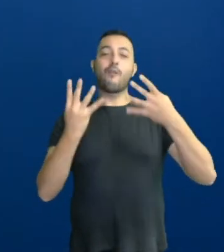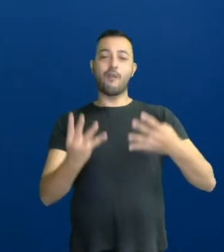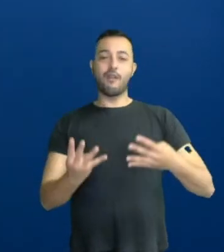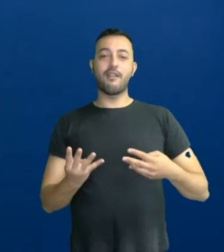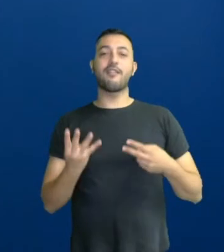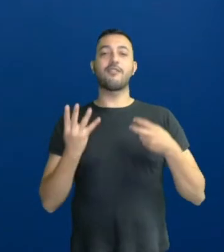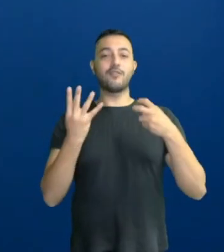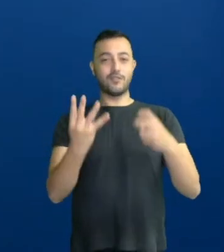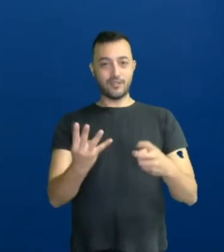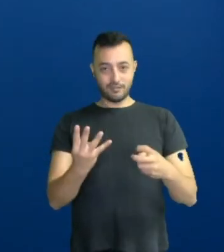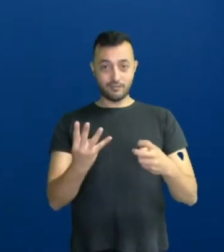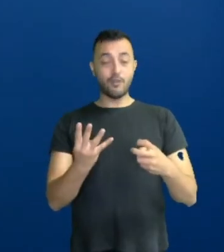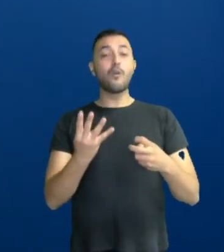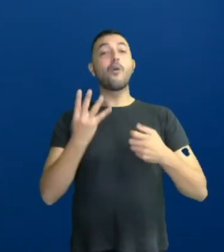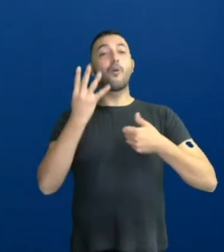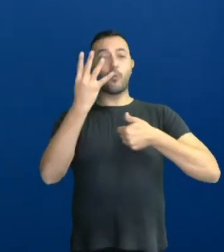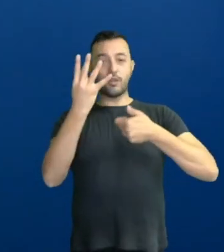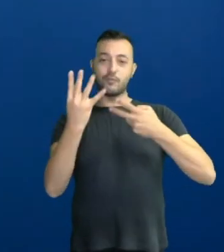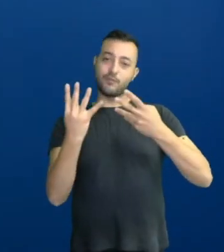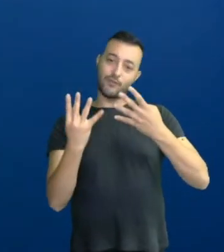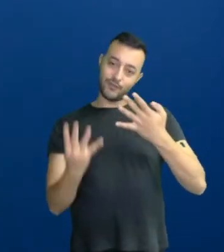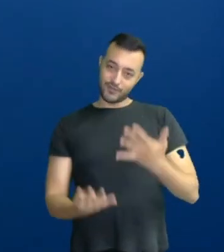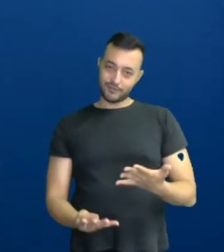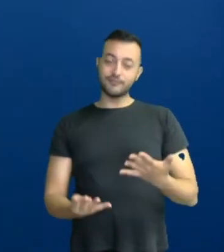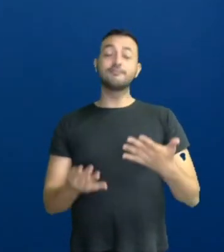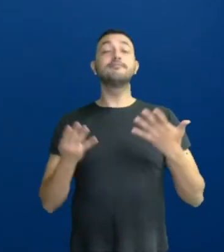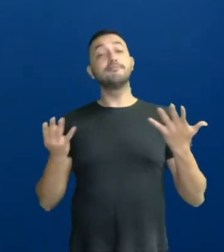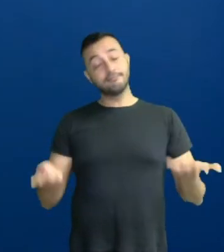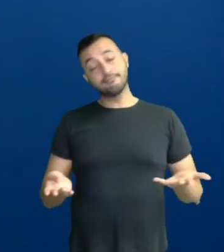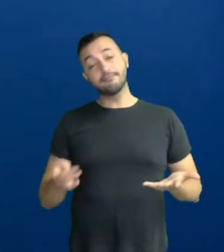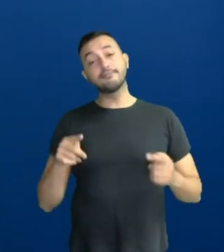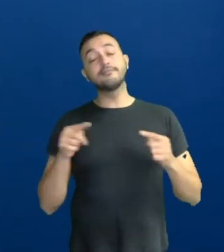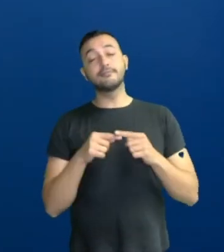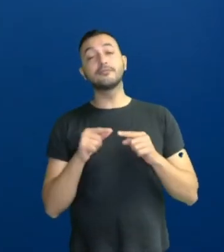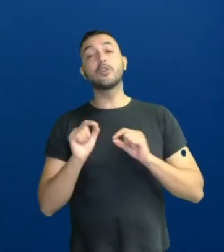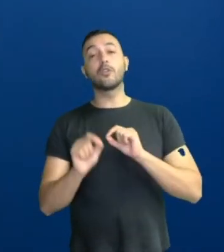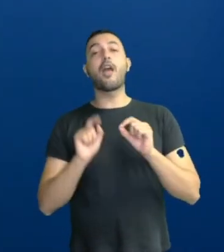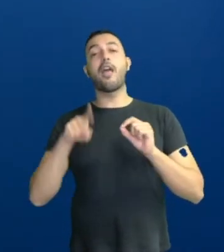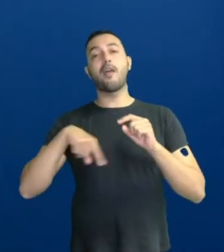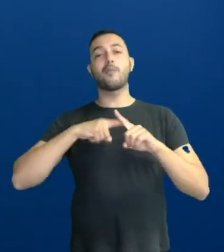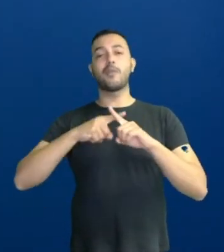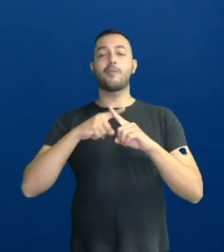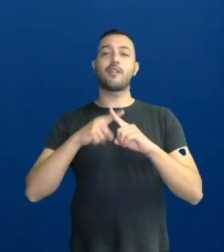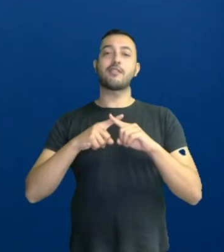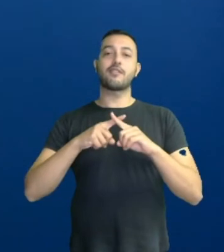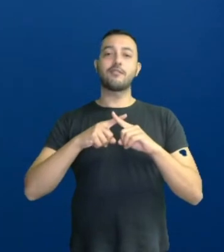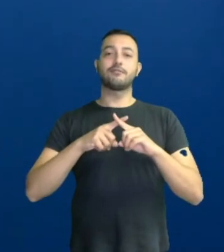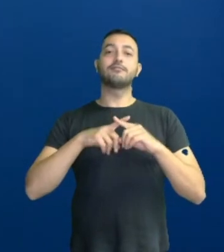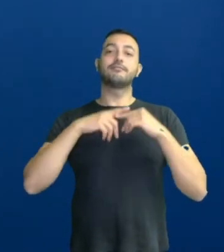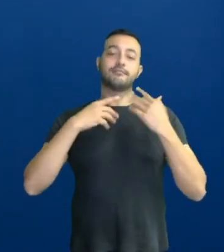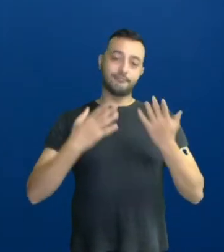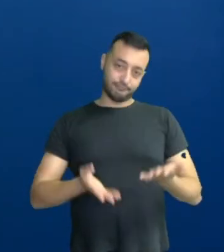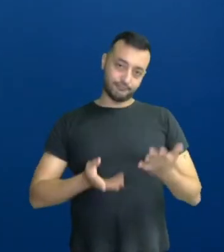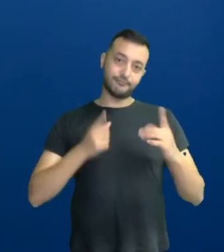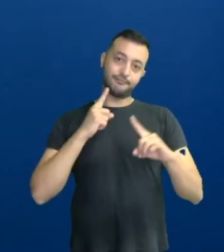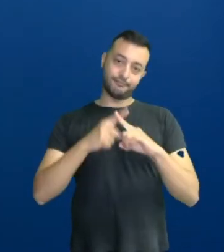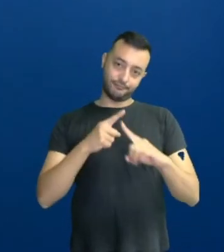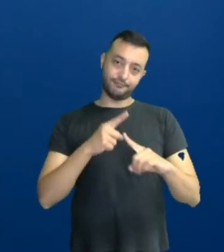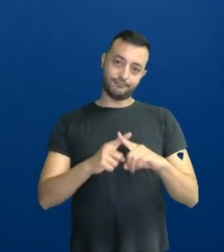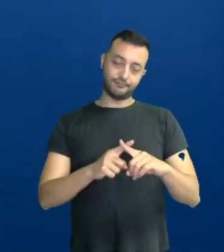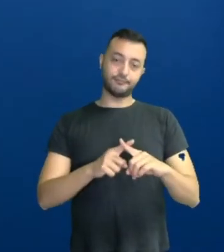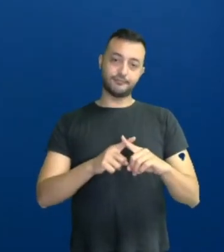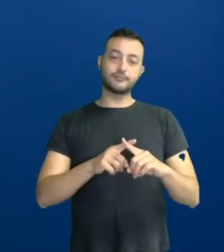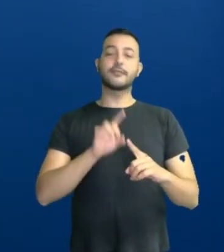e no quinto. 4 possibilidades. Então, você vai usar o quê? O princípio multiplicativo. Não é isso? E vai